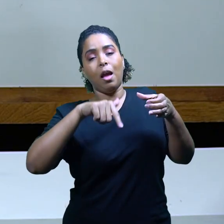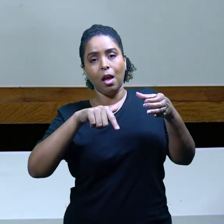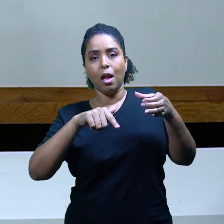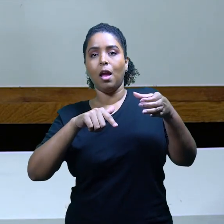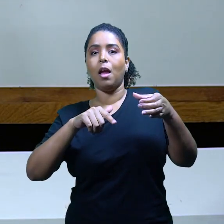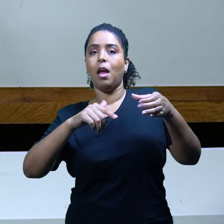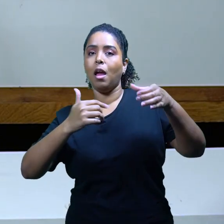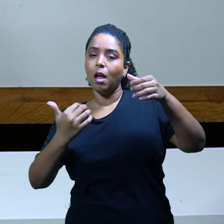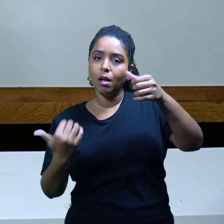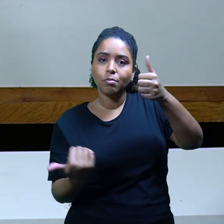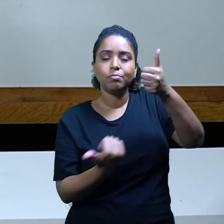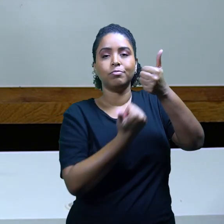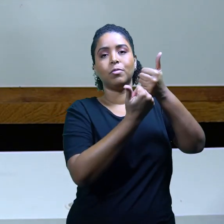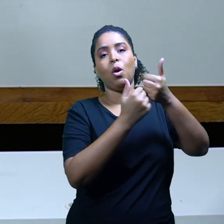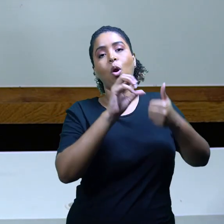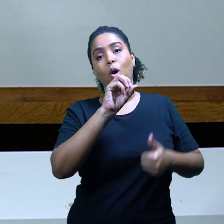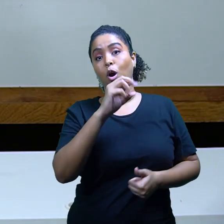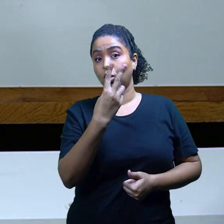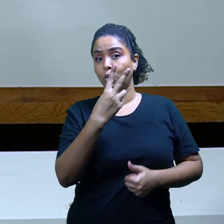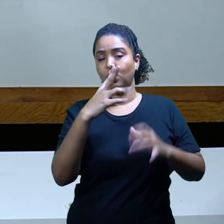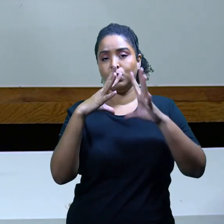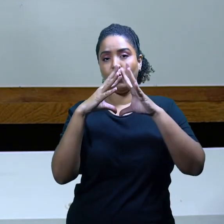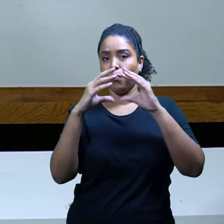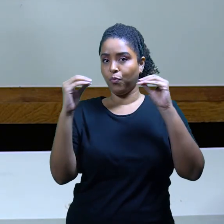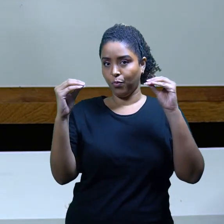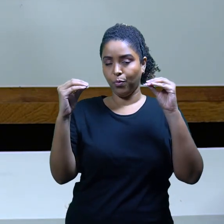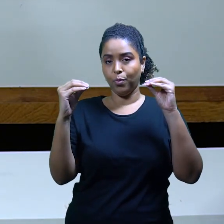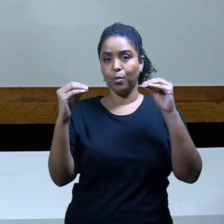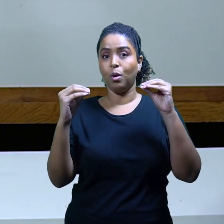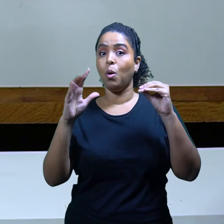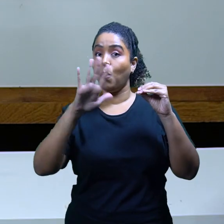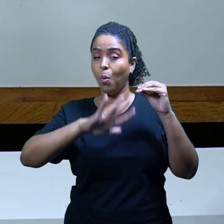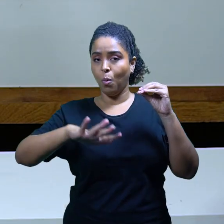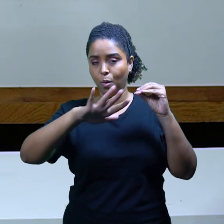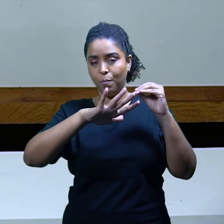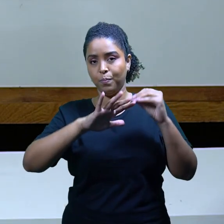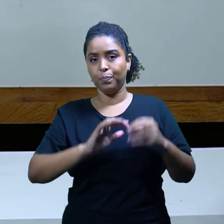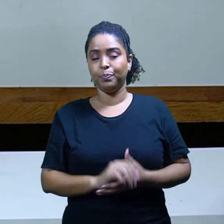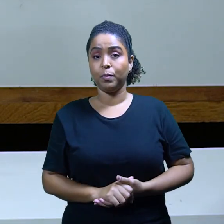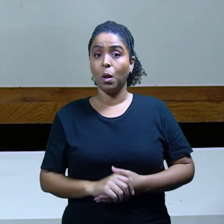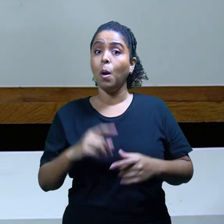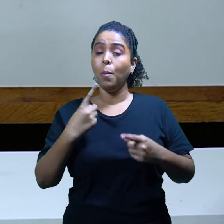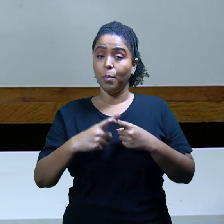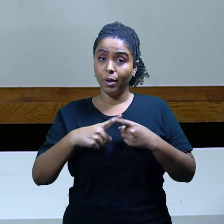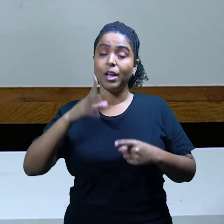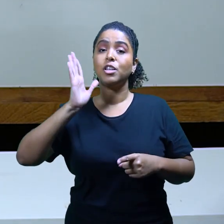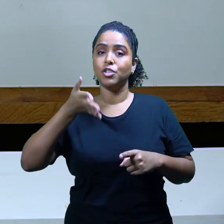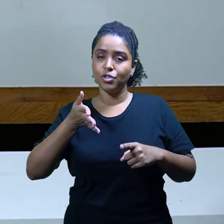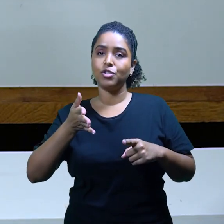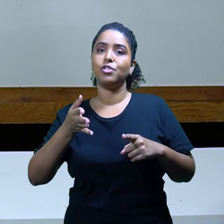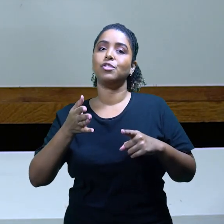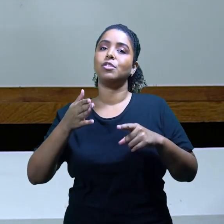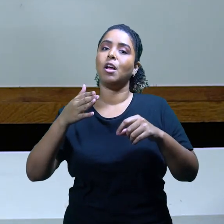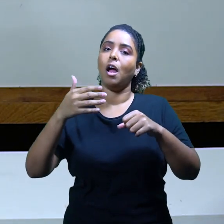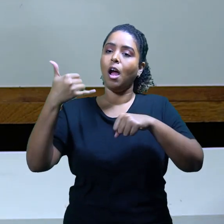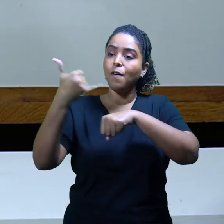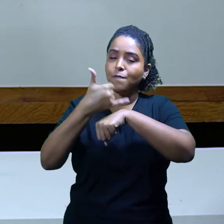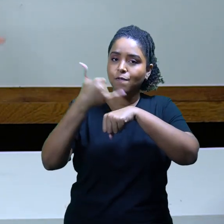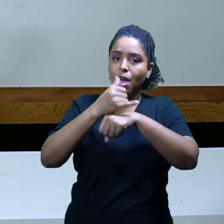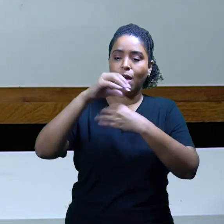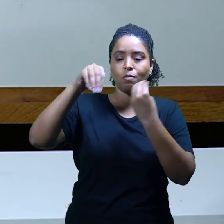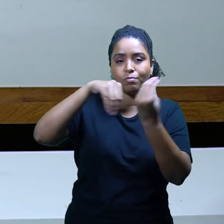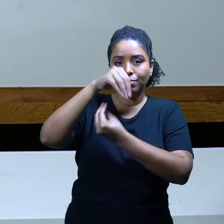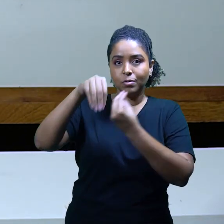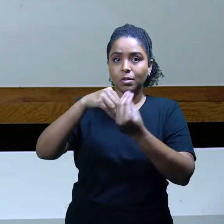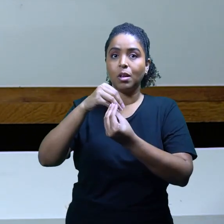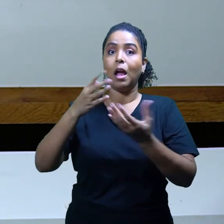deu uma subida. Ou seja, ela ocupou o espaço do oxigênio que não está mais presente ali naquele local, porque já